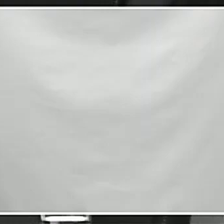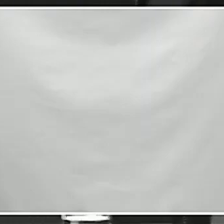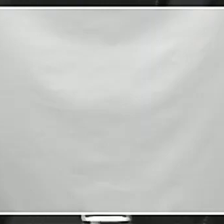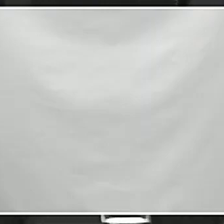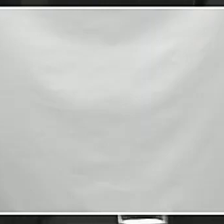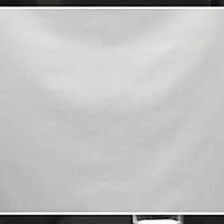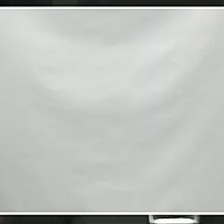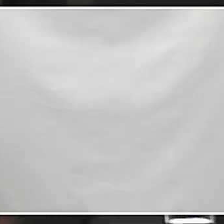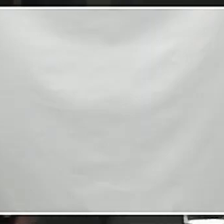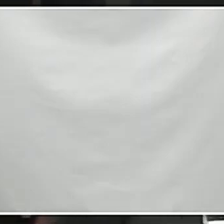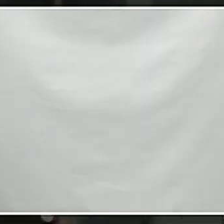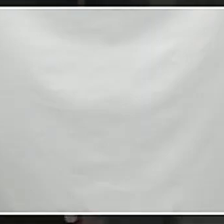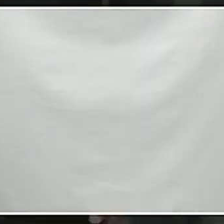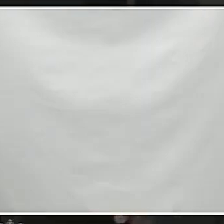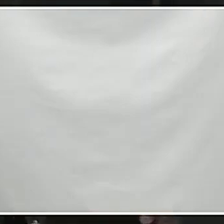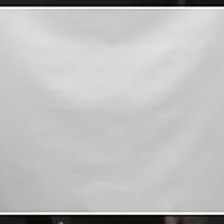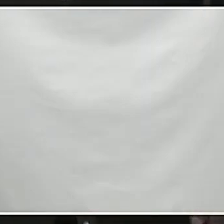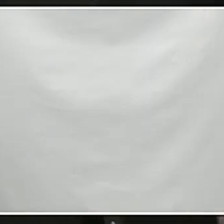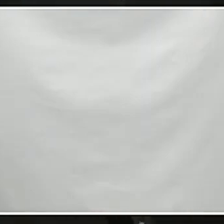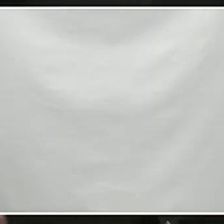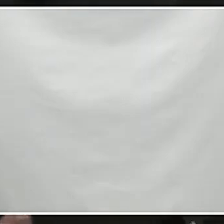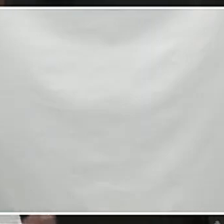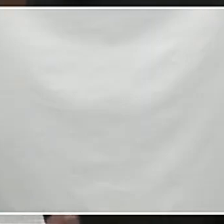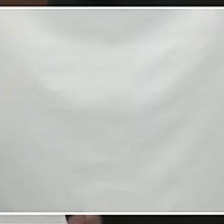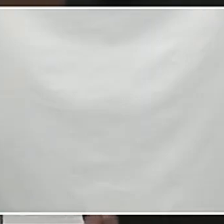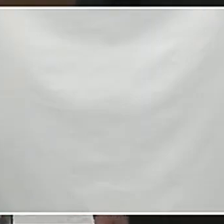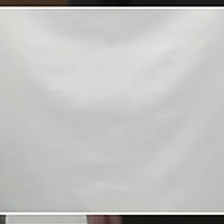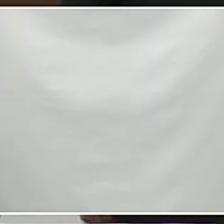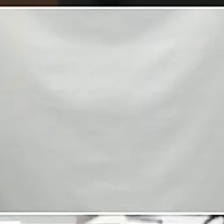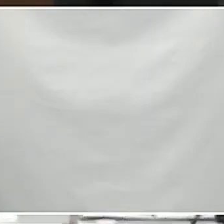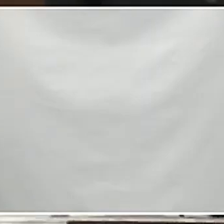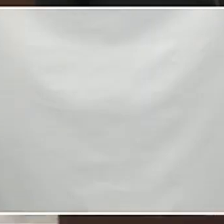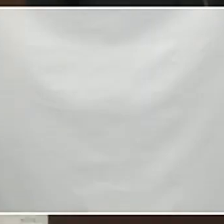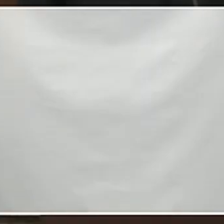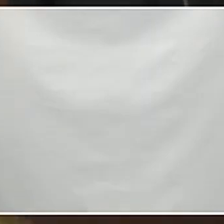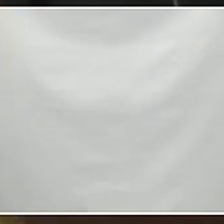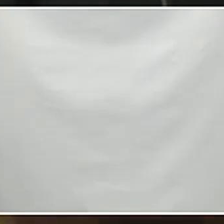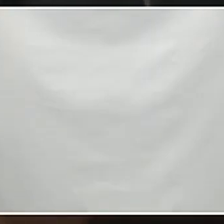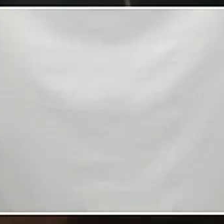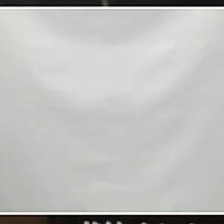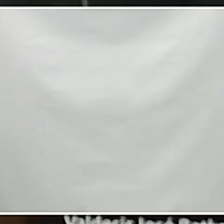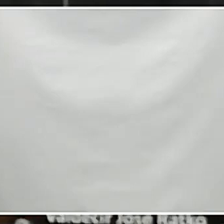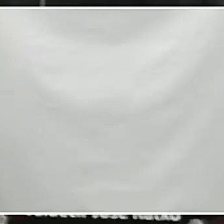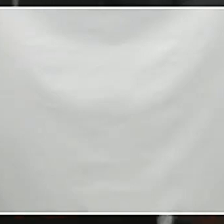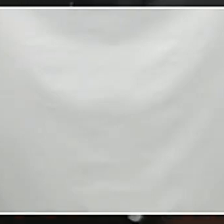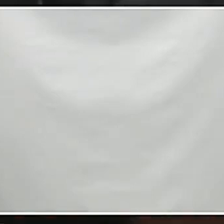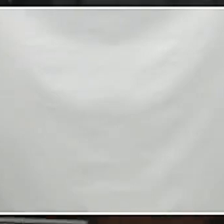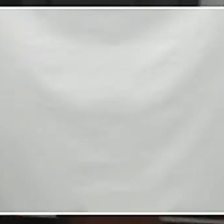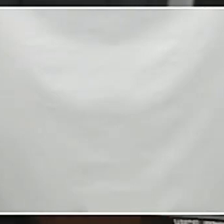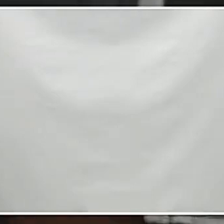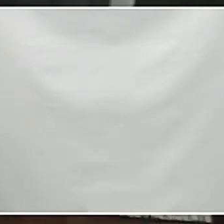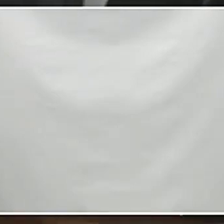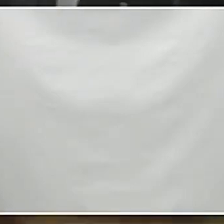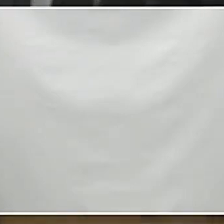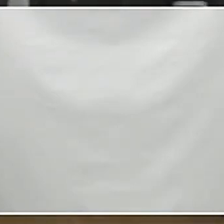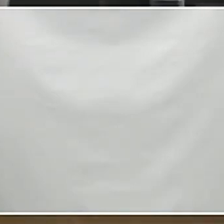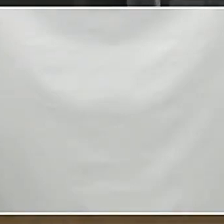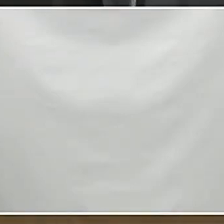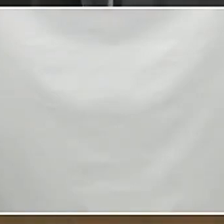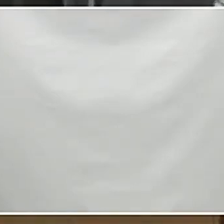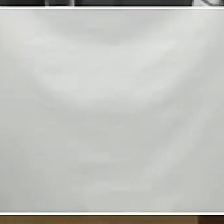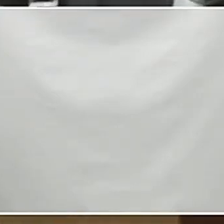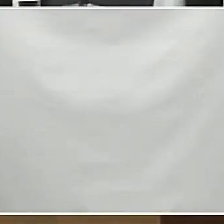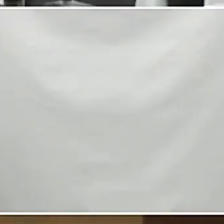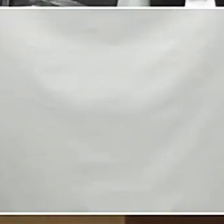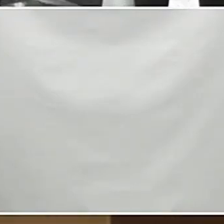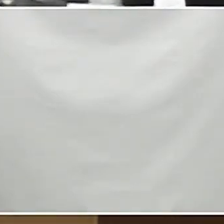mais vida Nossa vida no teu seio, mais amores Ó pátria amada, toda a terra, salve e